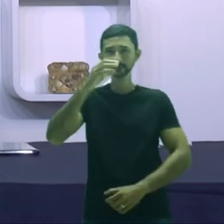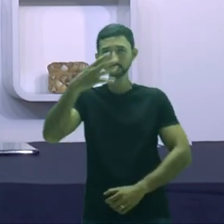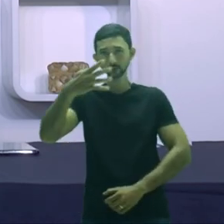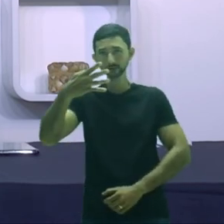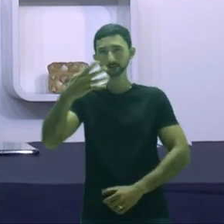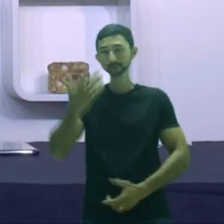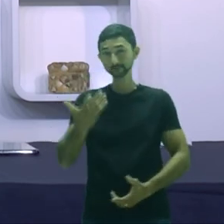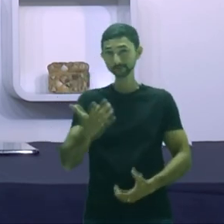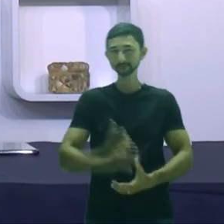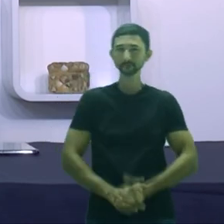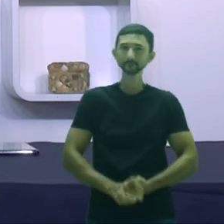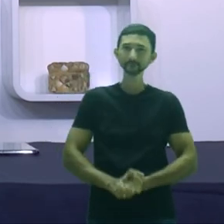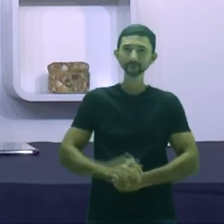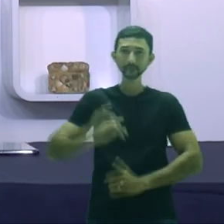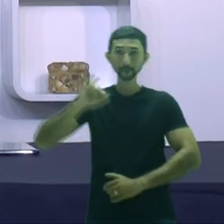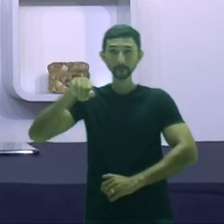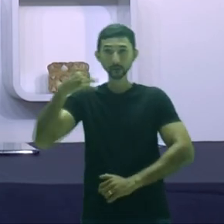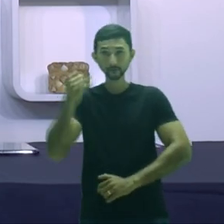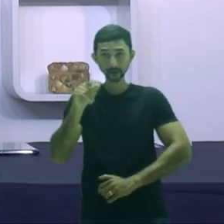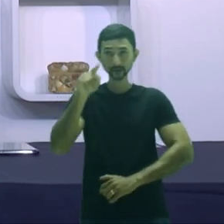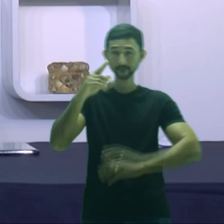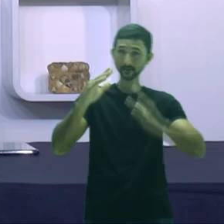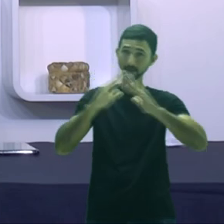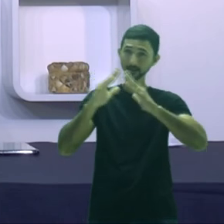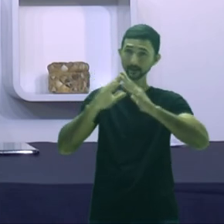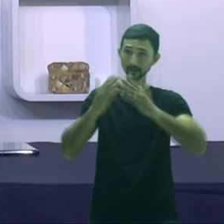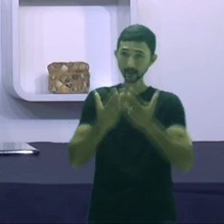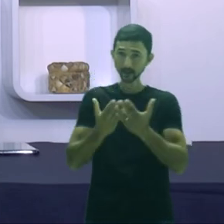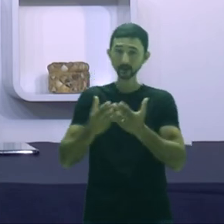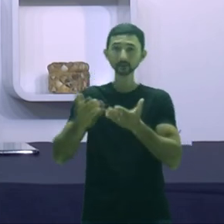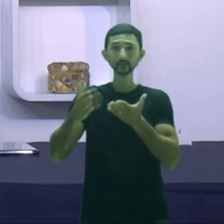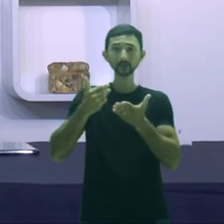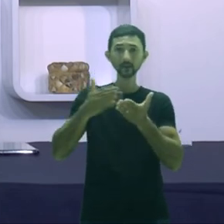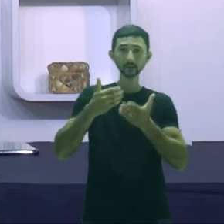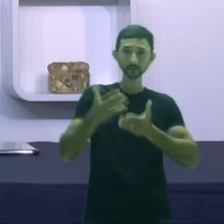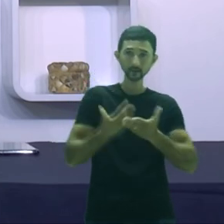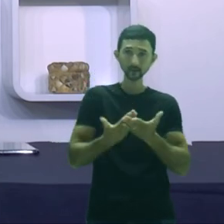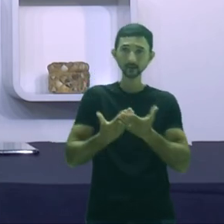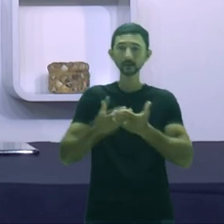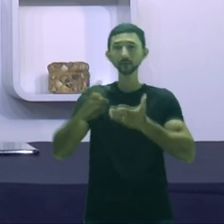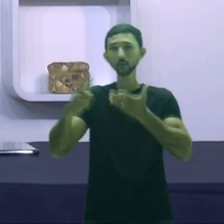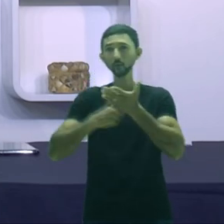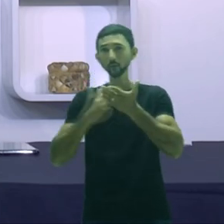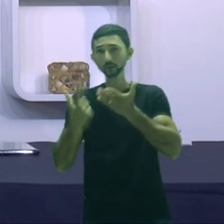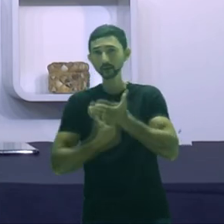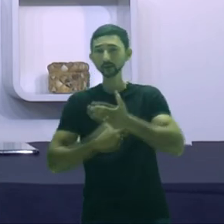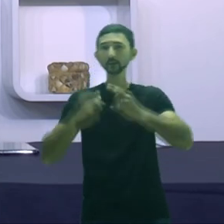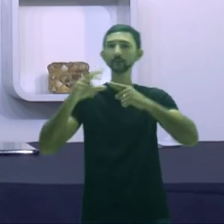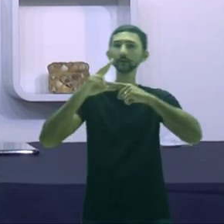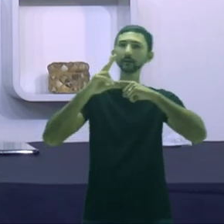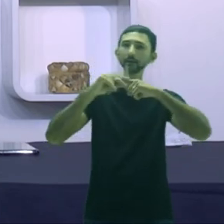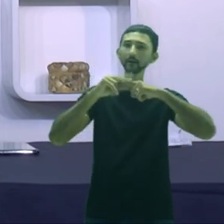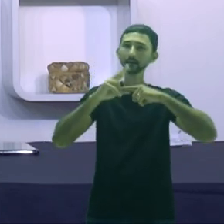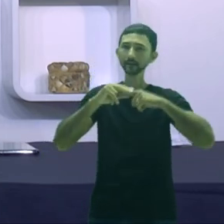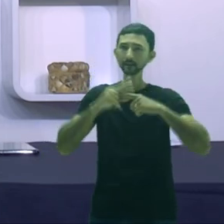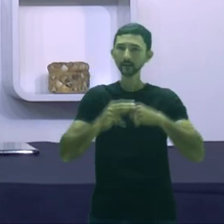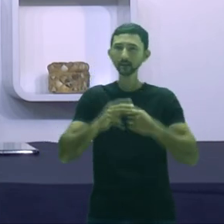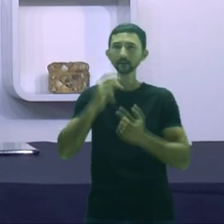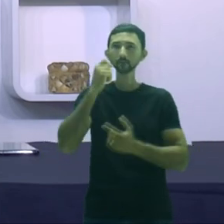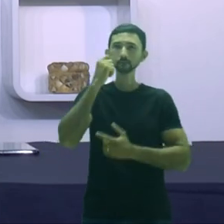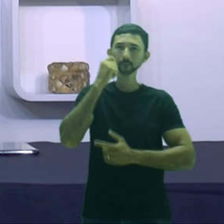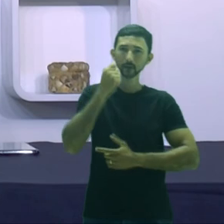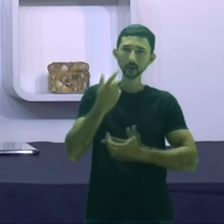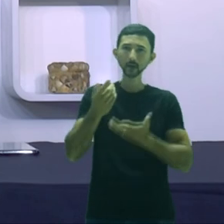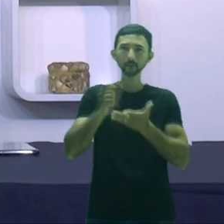ano. Então aproveita, você que está aí em casa, pegue o seu caderno, pegue o seu livro, pegue uma caneta, pegue um lápis